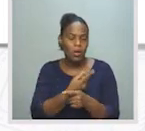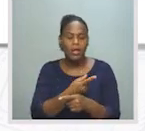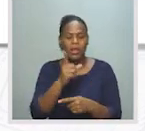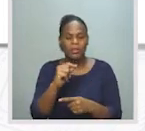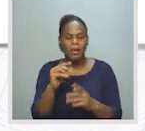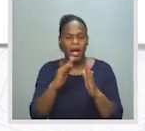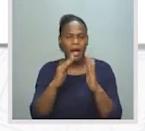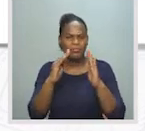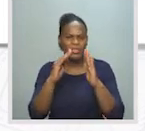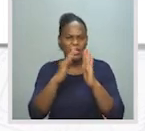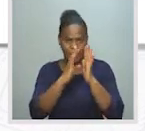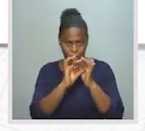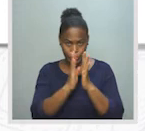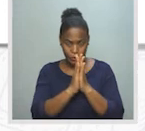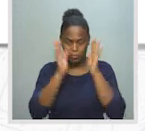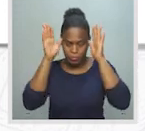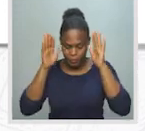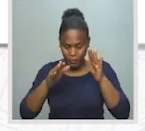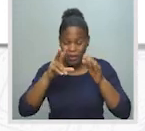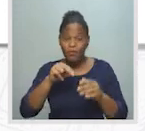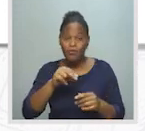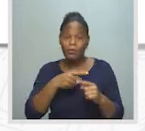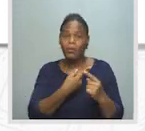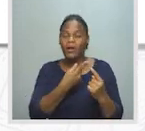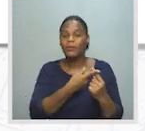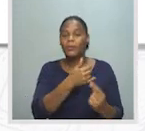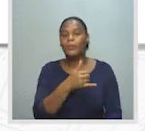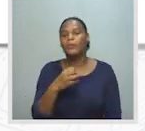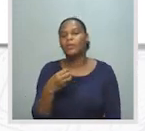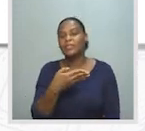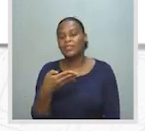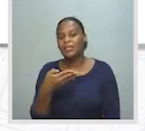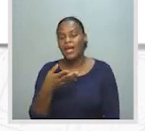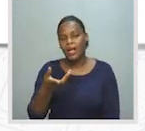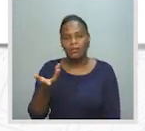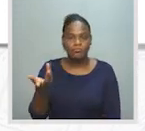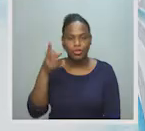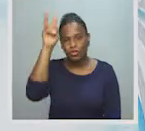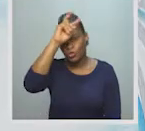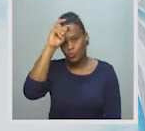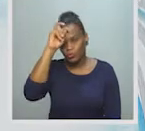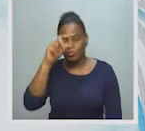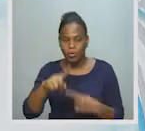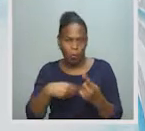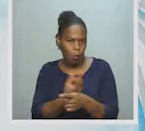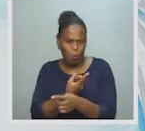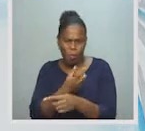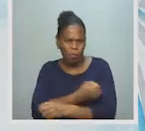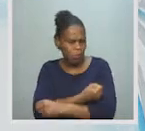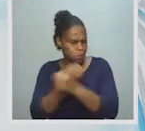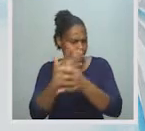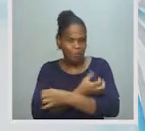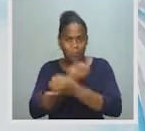mesquita Al-Hada, em novembro de 2017, no Egito, etc.